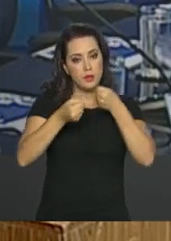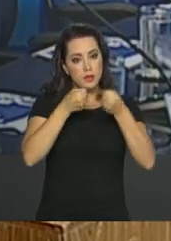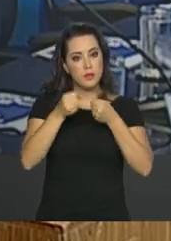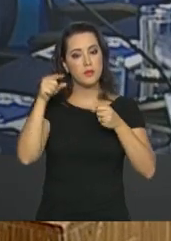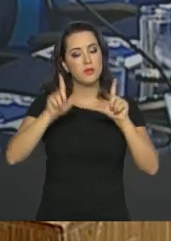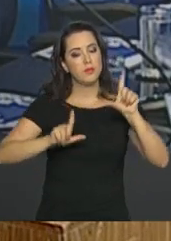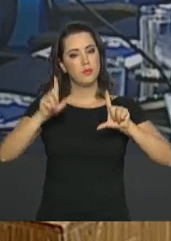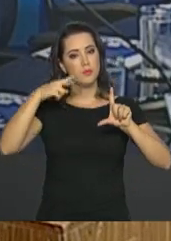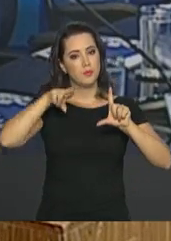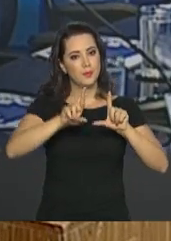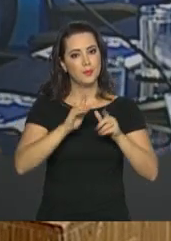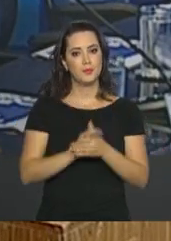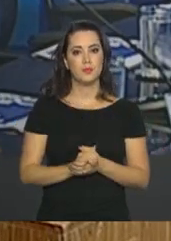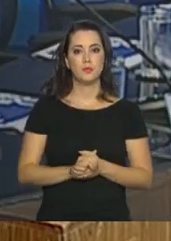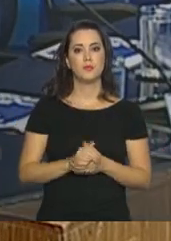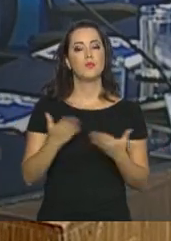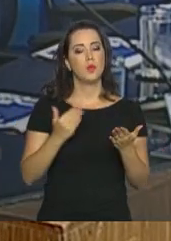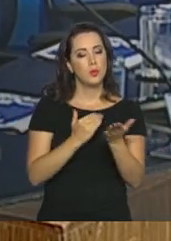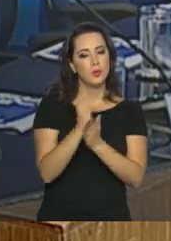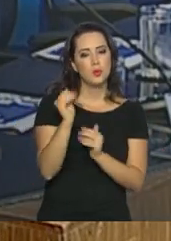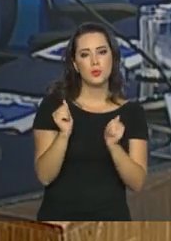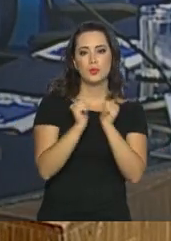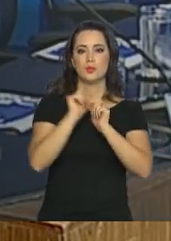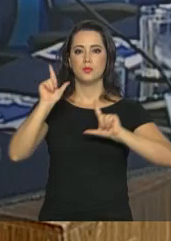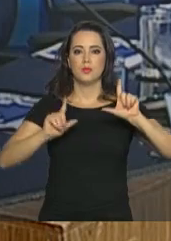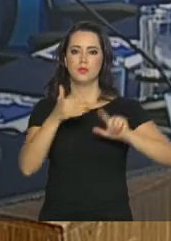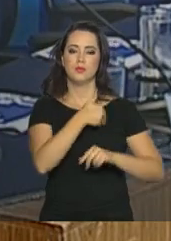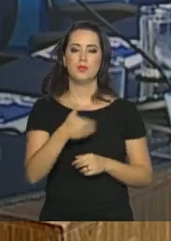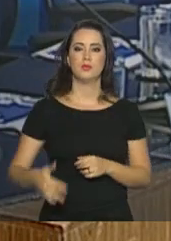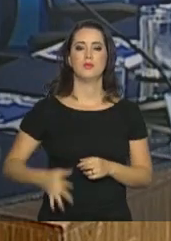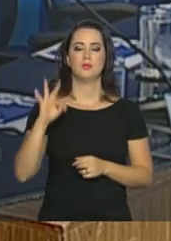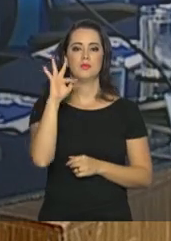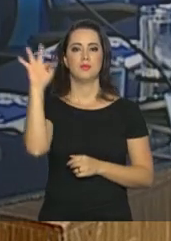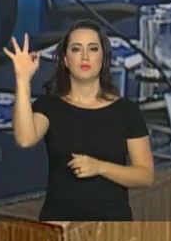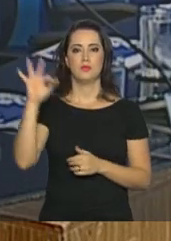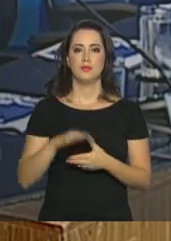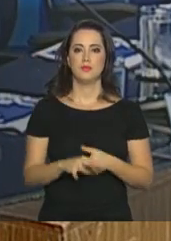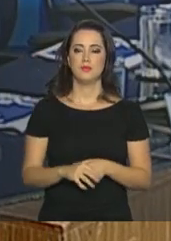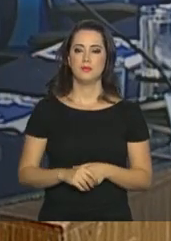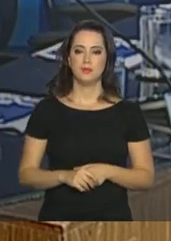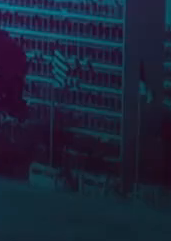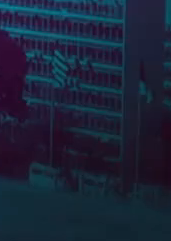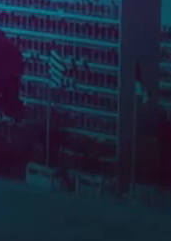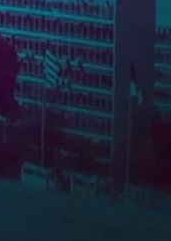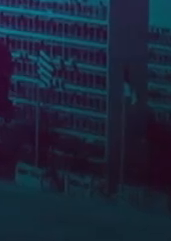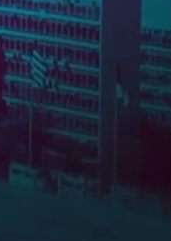vivo aqui na NBR. Continue com a gente, NBR, a TV do Governo Federal.